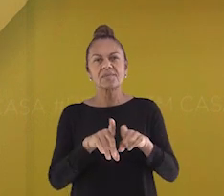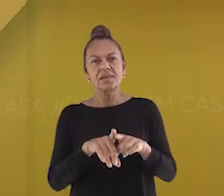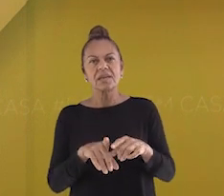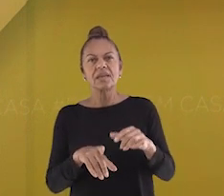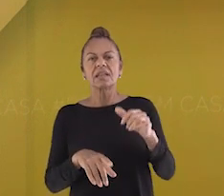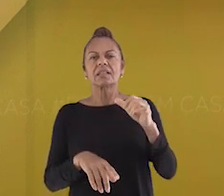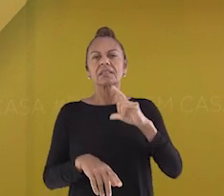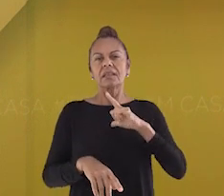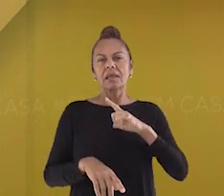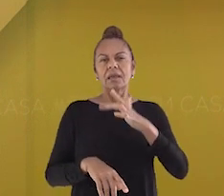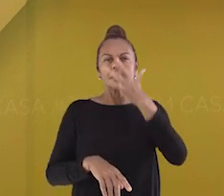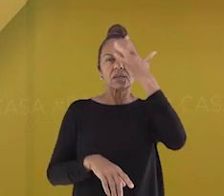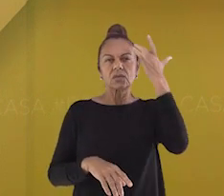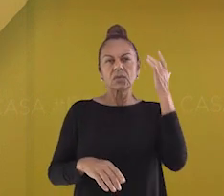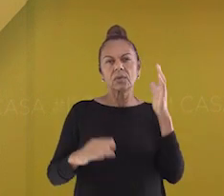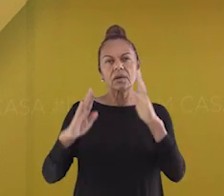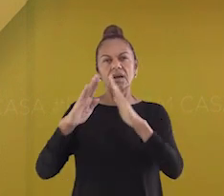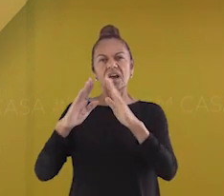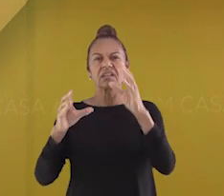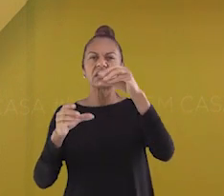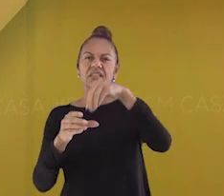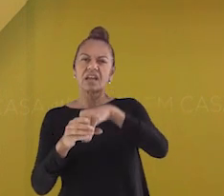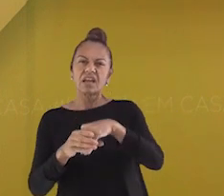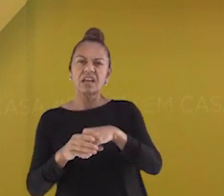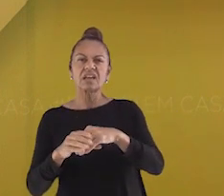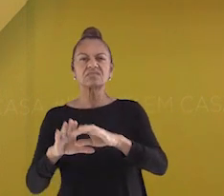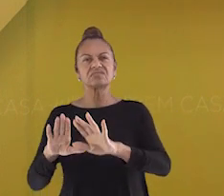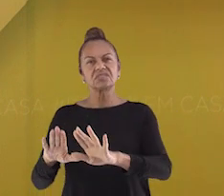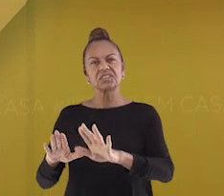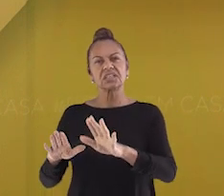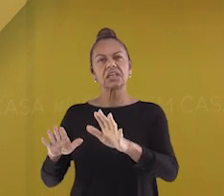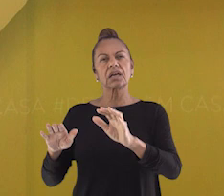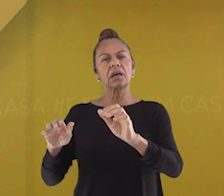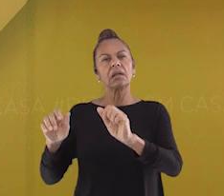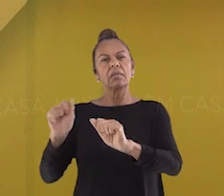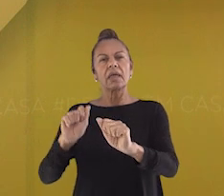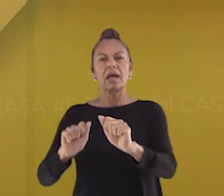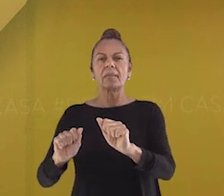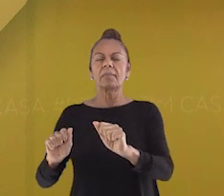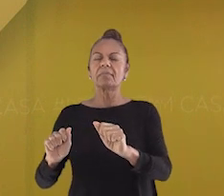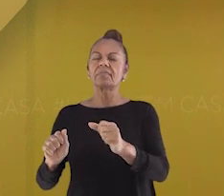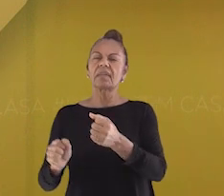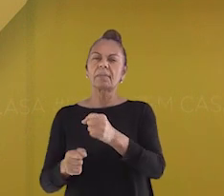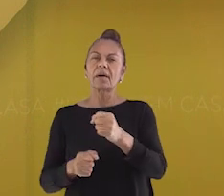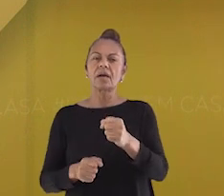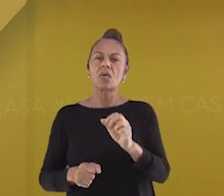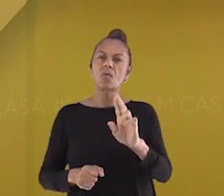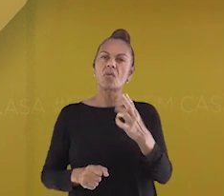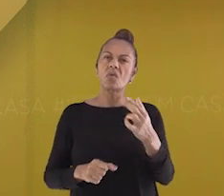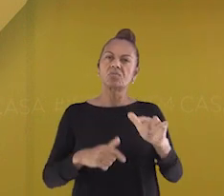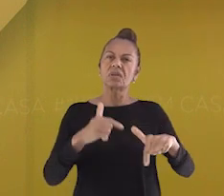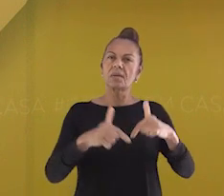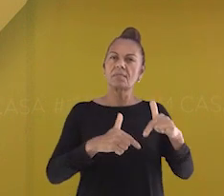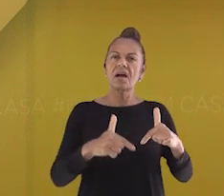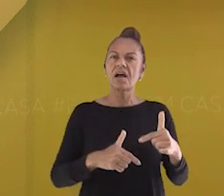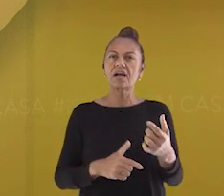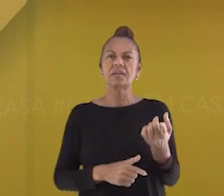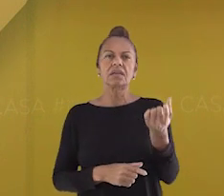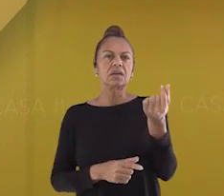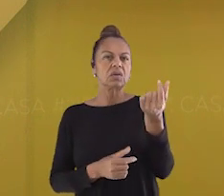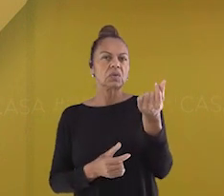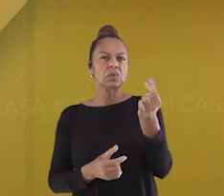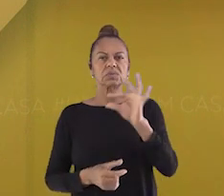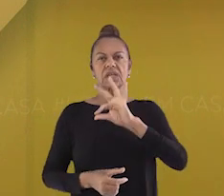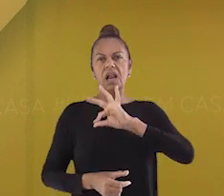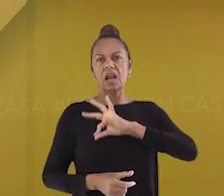E pessoas que cuidam dos afazeres domésticos sem remuneração ou fazem algum tipo de trabalho que